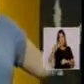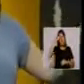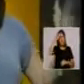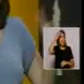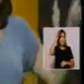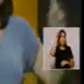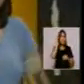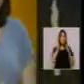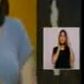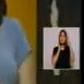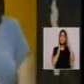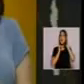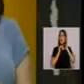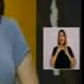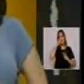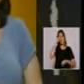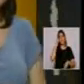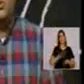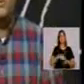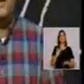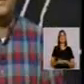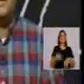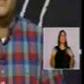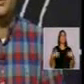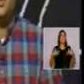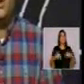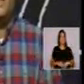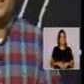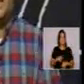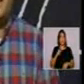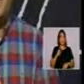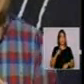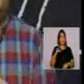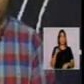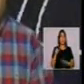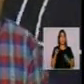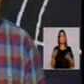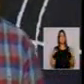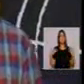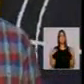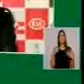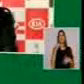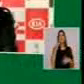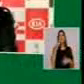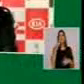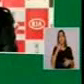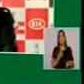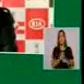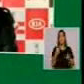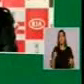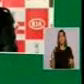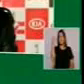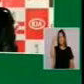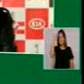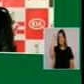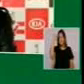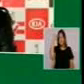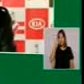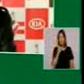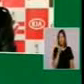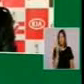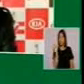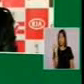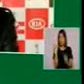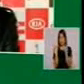Abel, certeza que é mais difícil ainda. O Abel tem é de continuar a treinar a dor. Porque o treinador, e a palavra